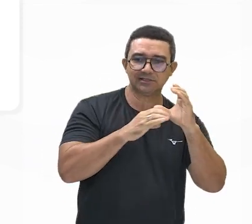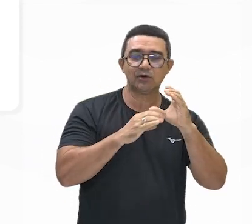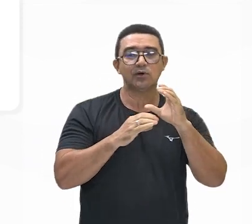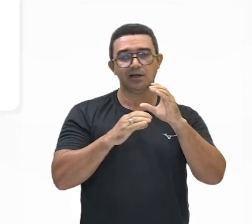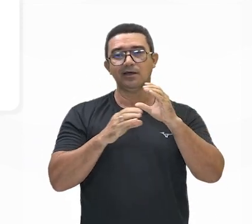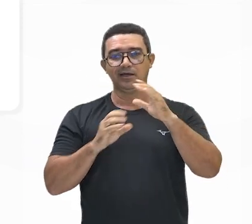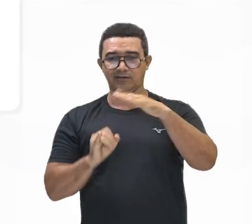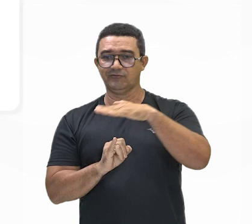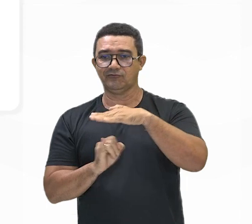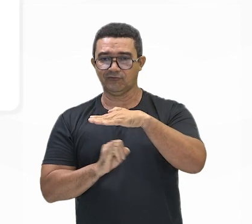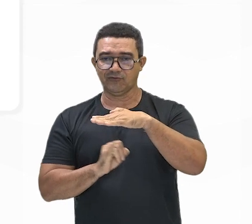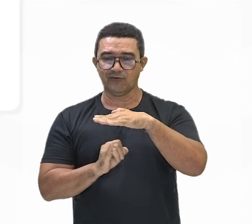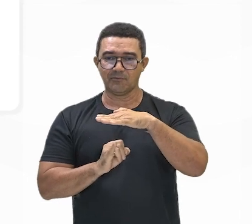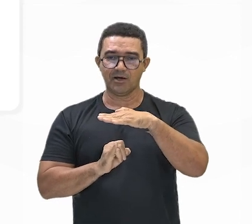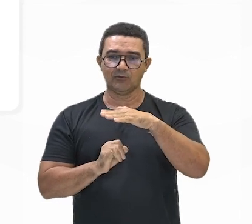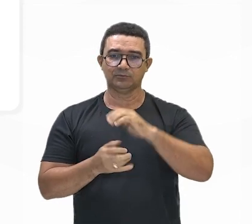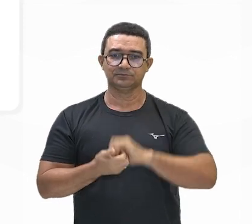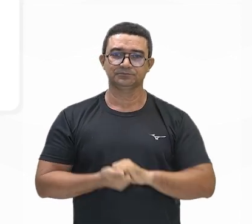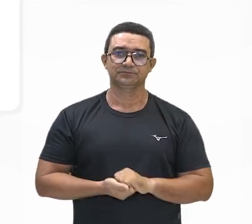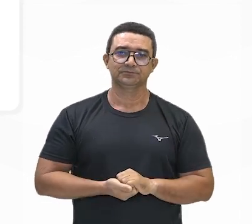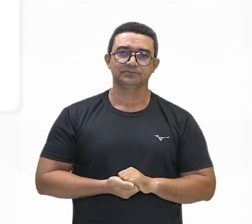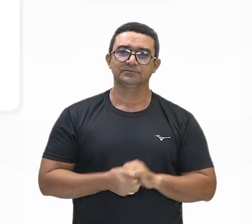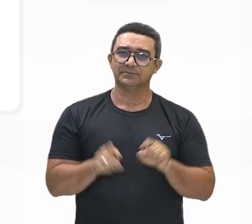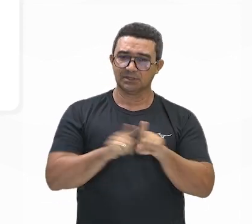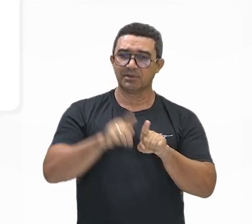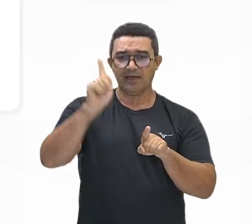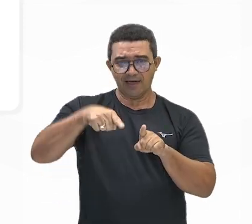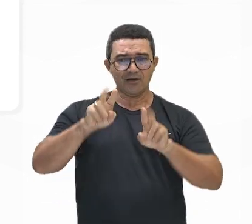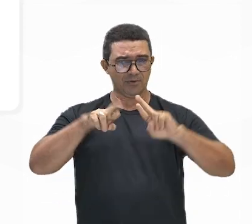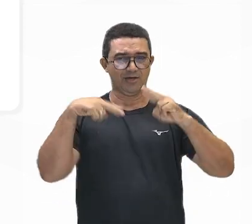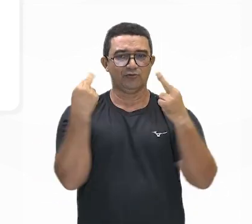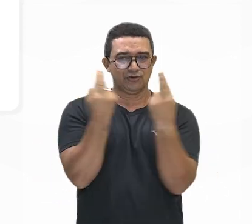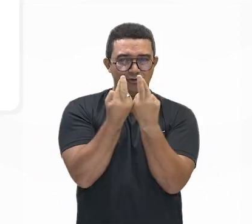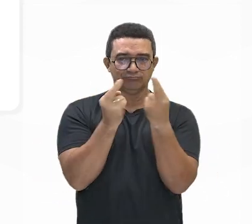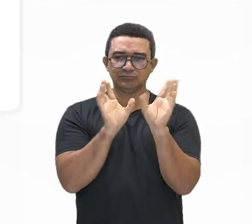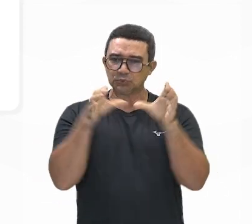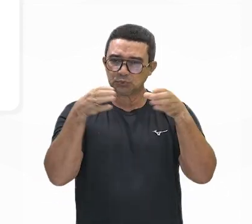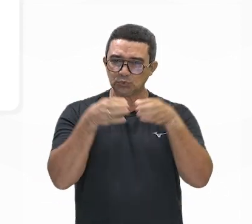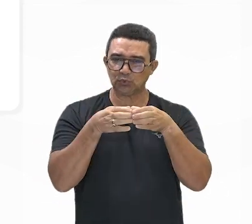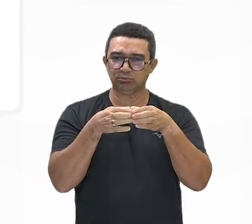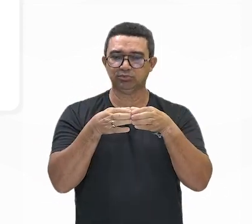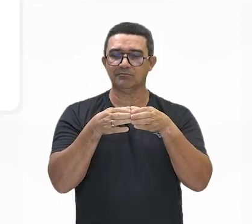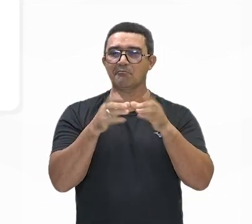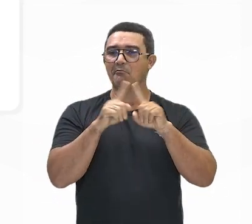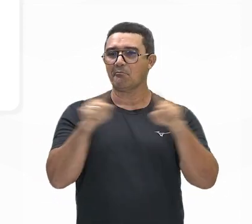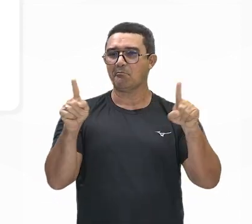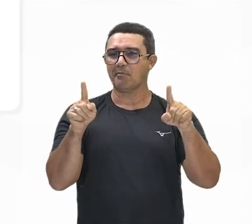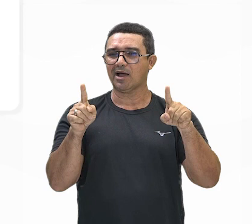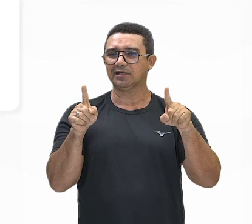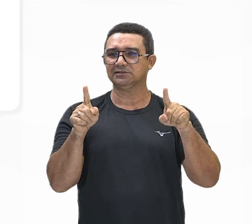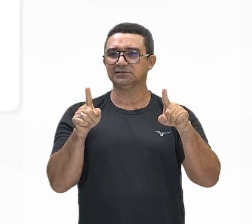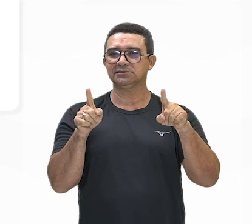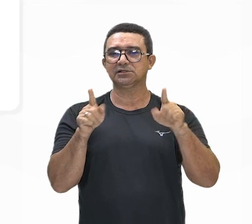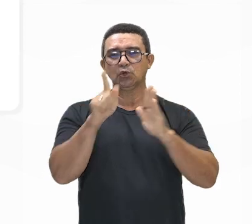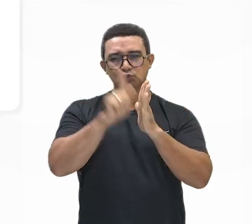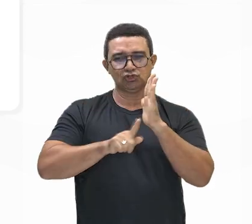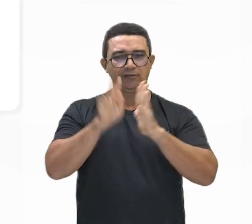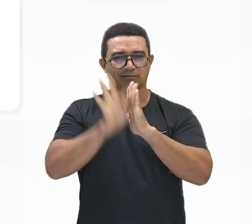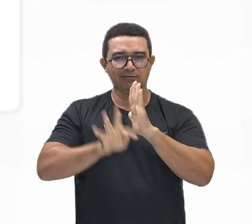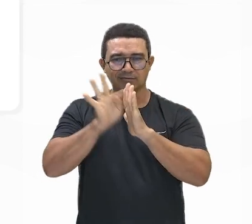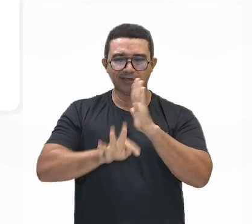é uma reunião de equipe, mas ele está em um tom